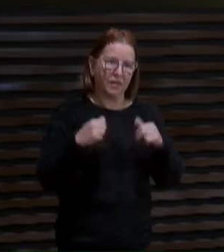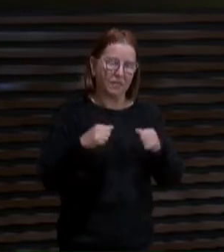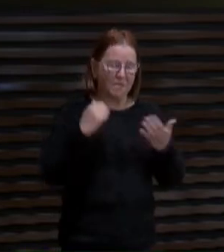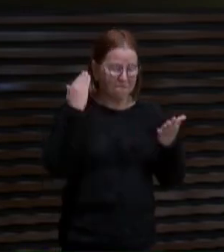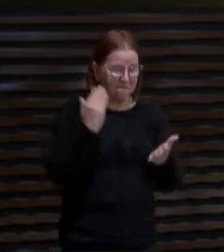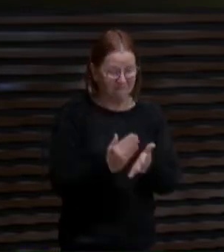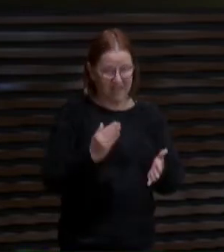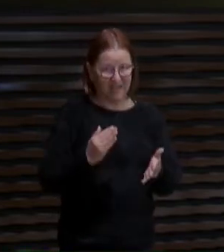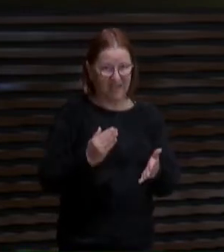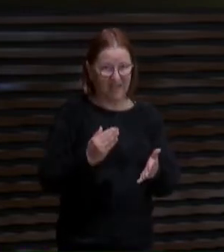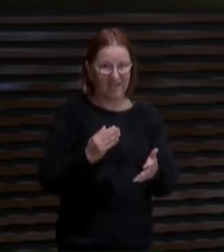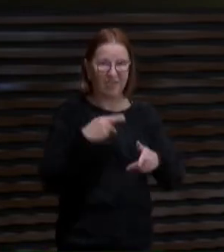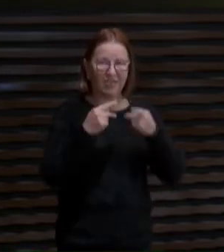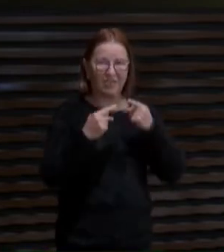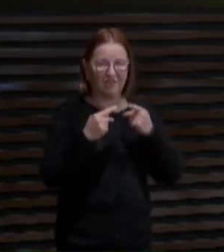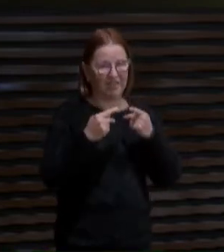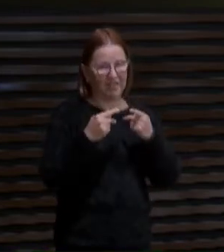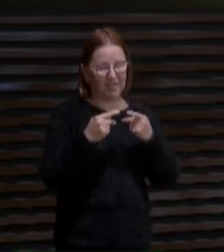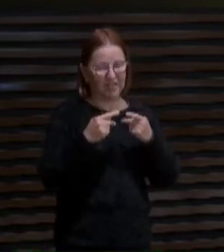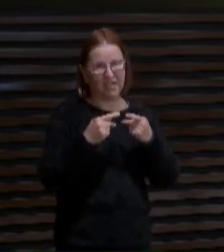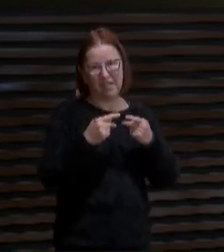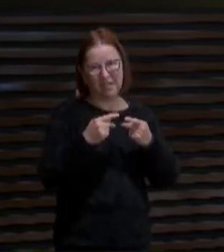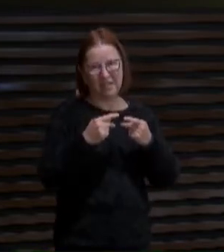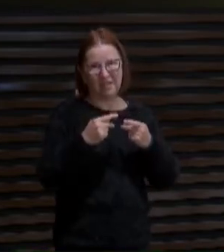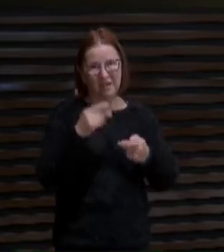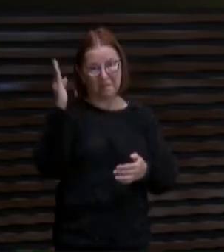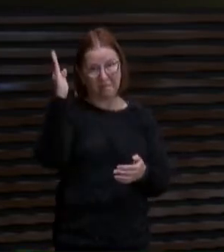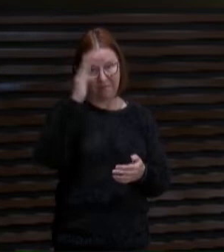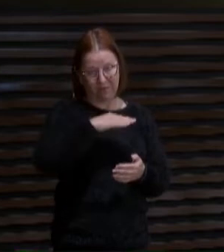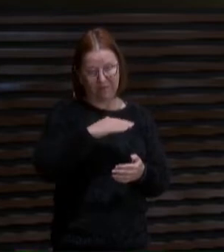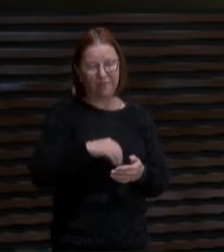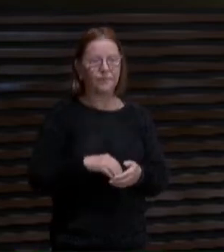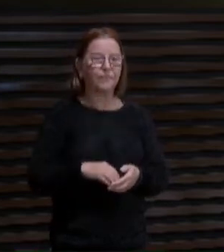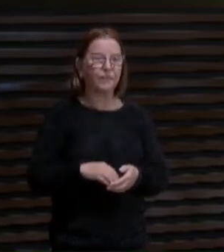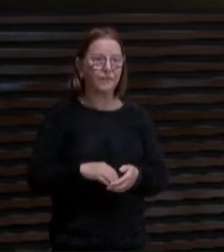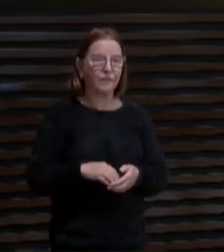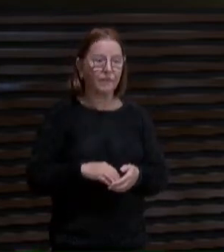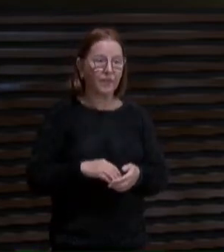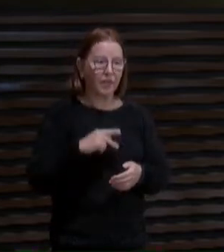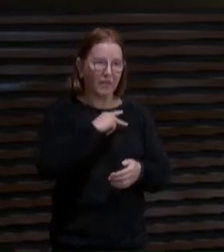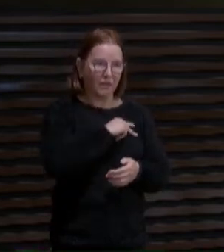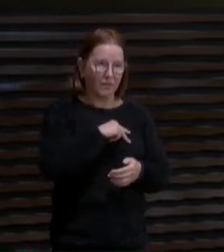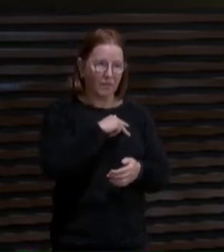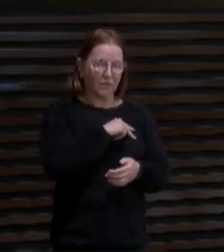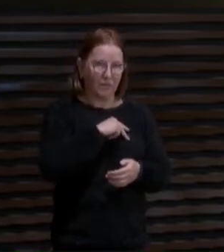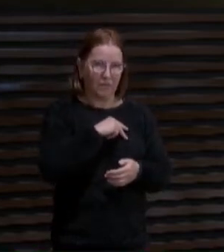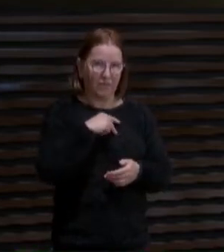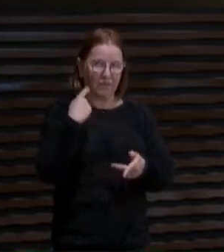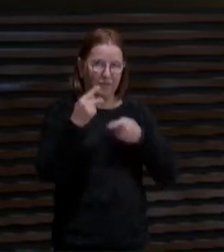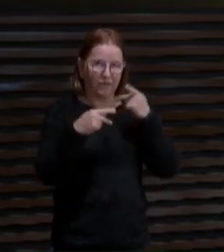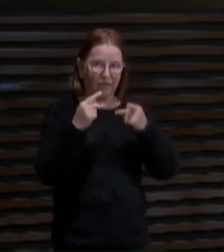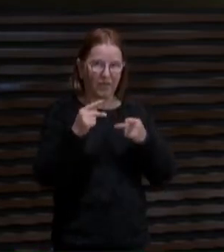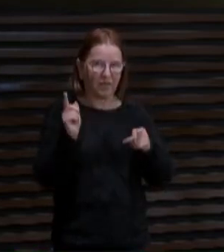do Cristão lembre-se que eu disse aqui que Paulo Ele tá dizendo não saia da